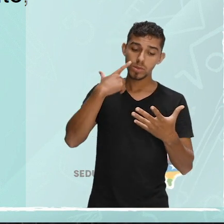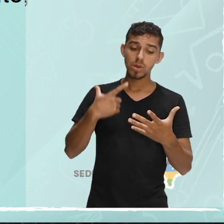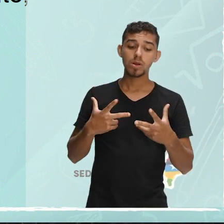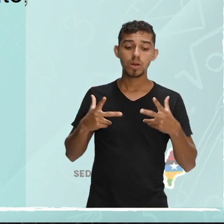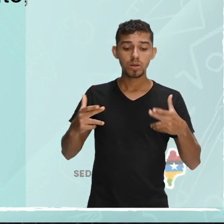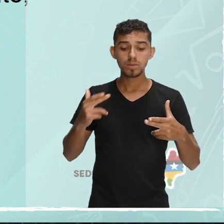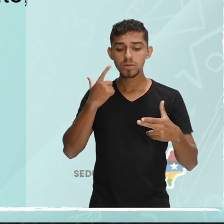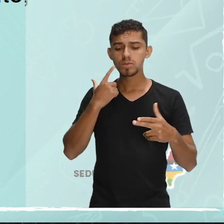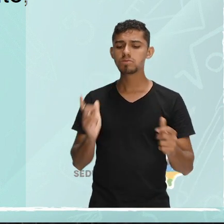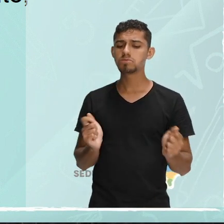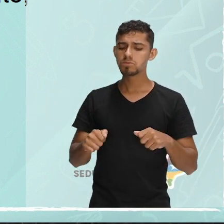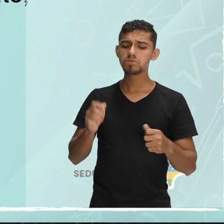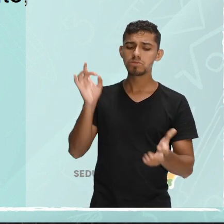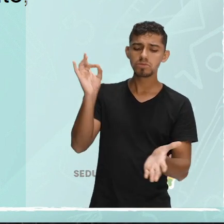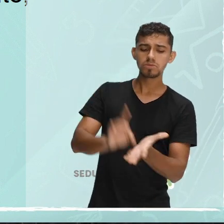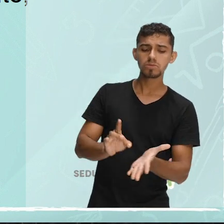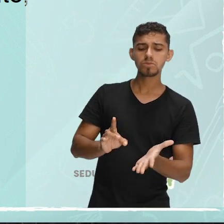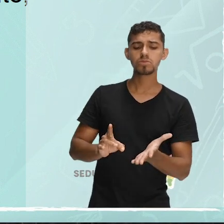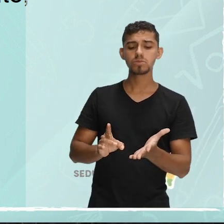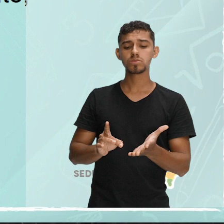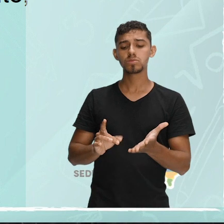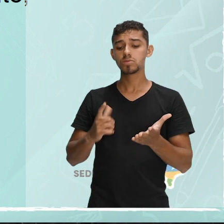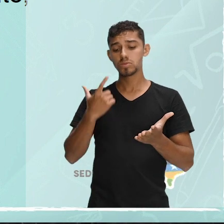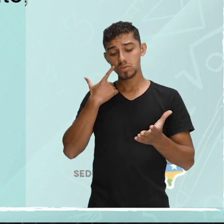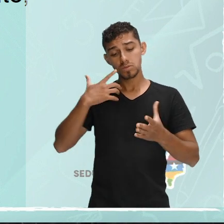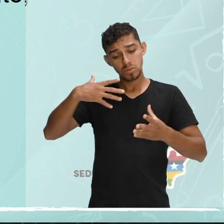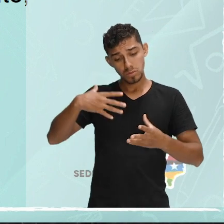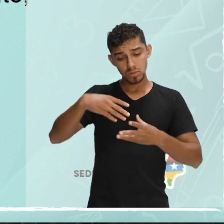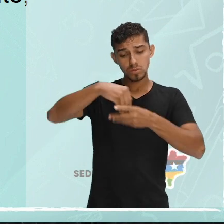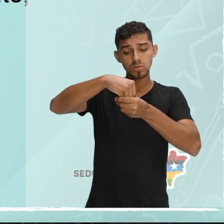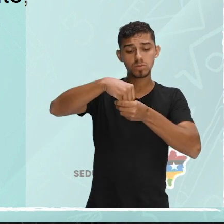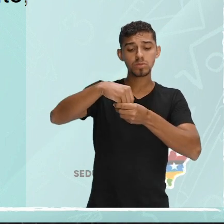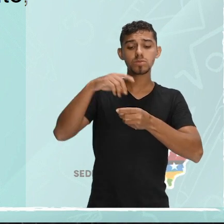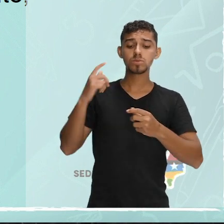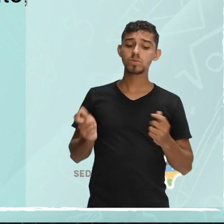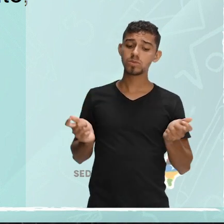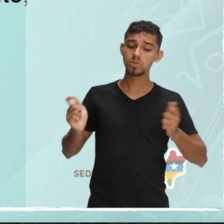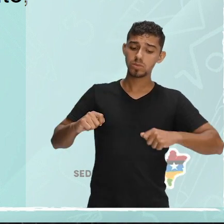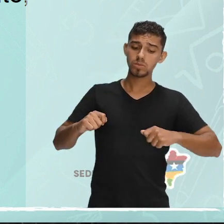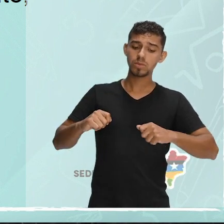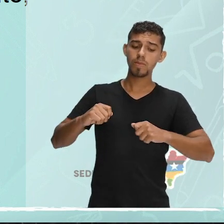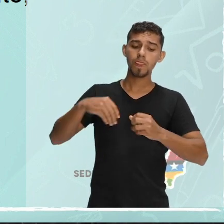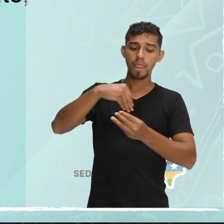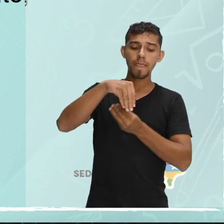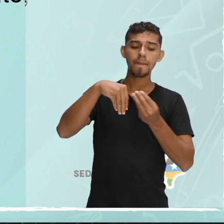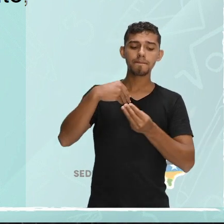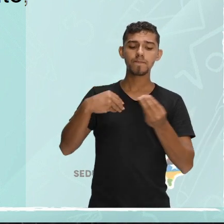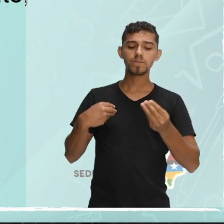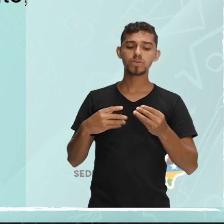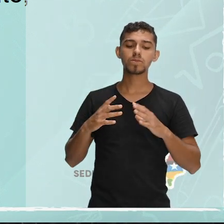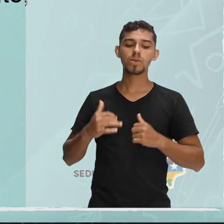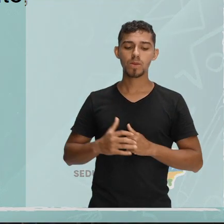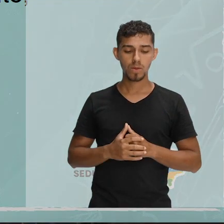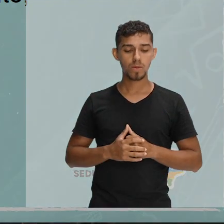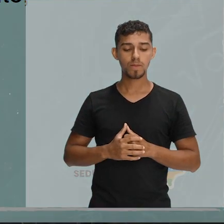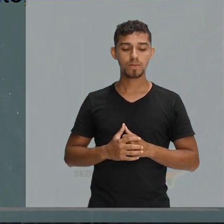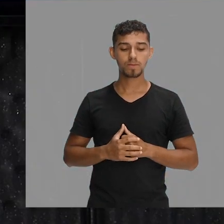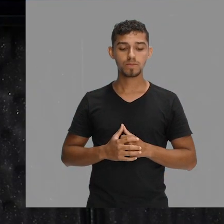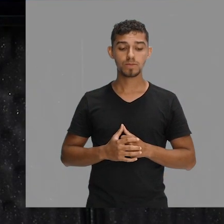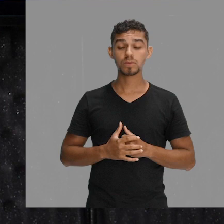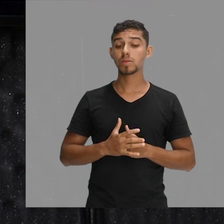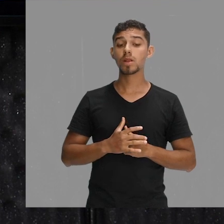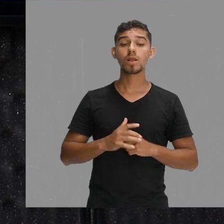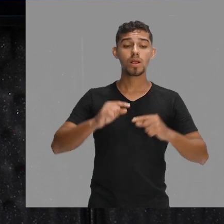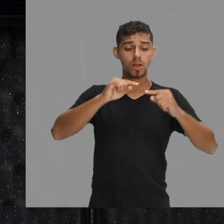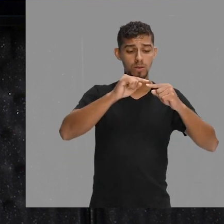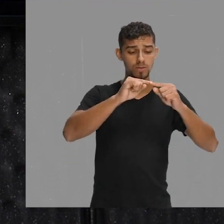que as curvas do solvente puro, da solução concentrada e da solução diluída são, respectivamente, teremos